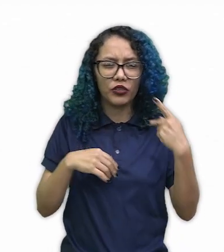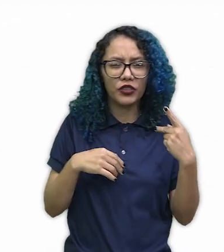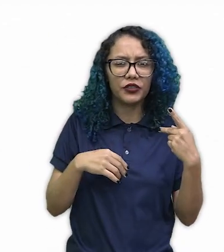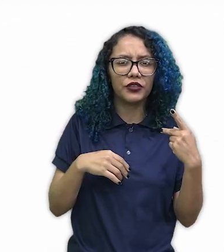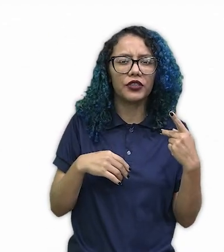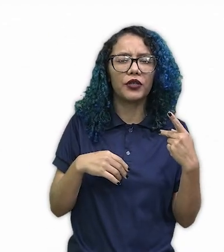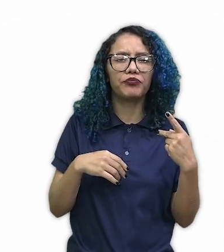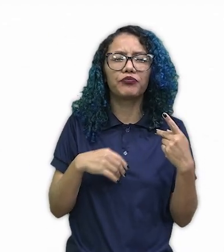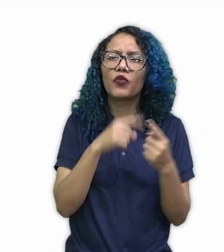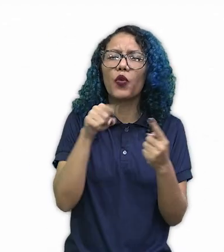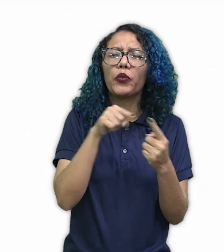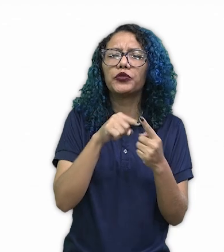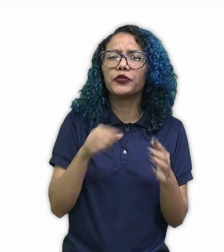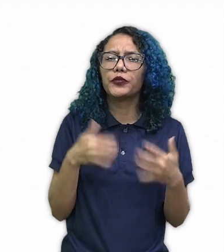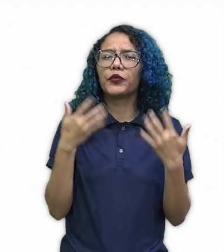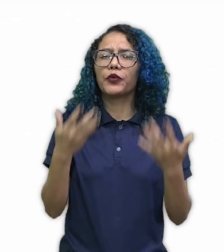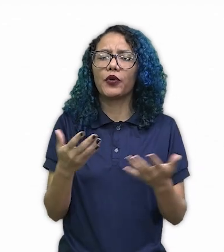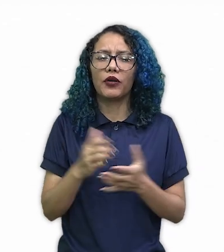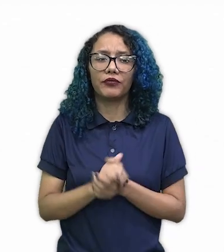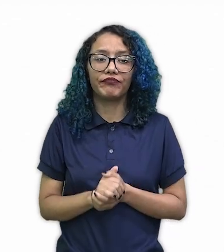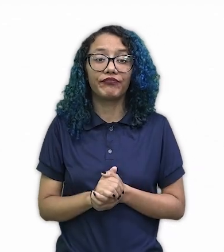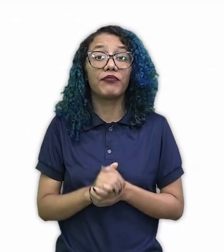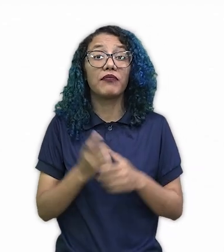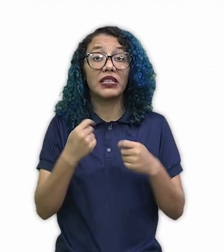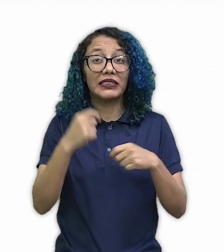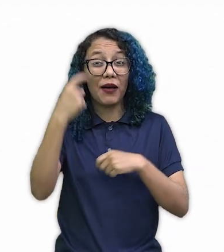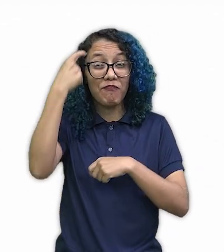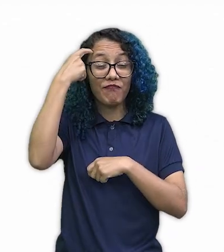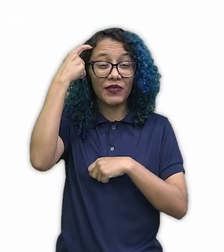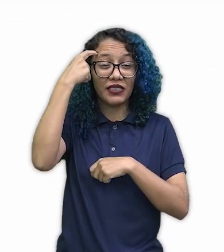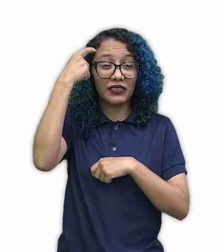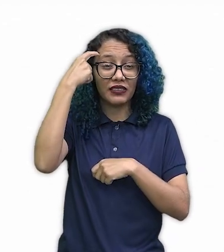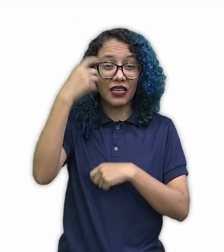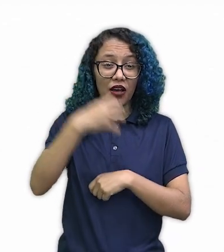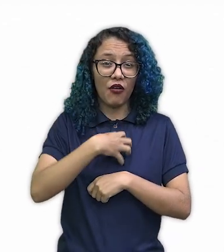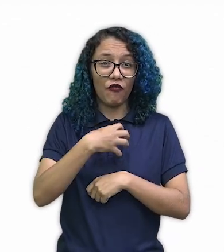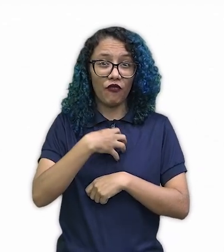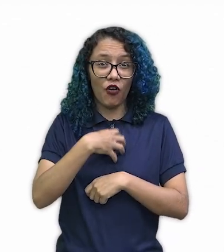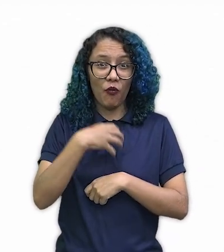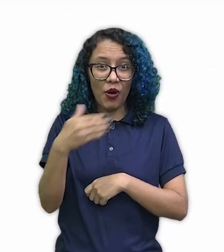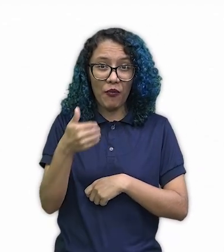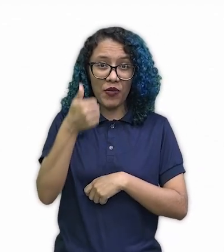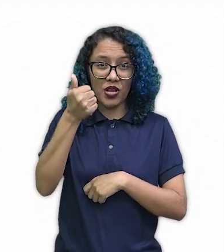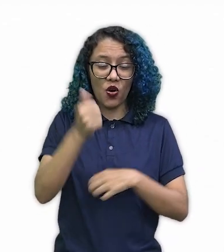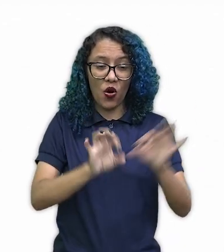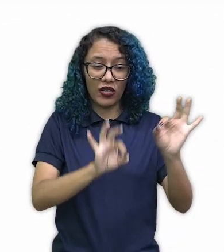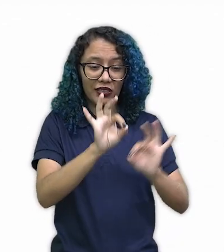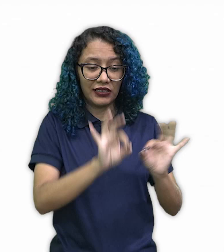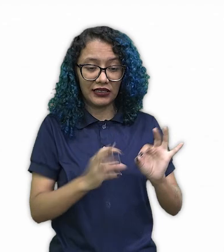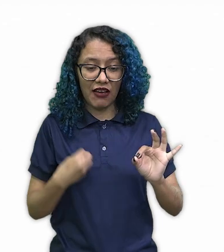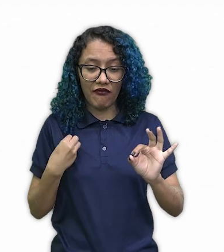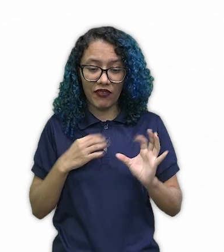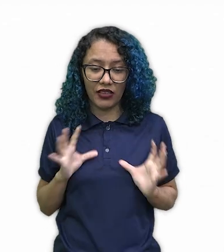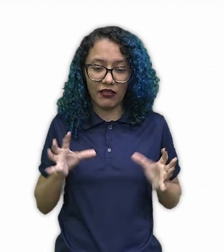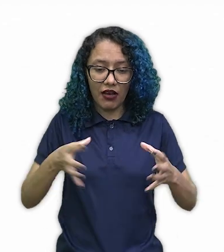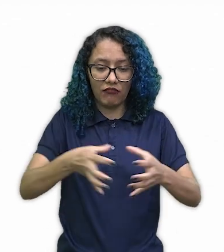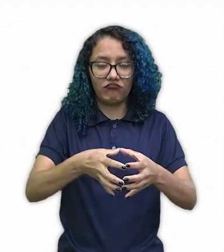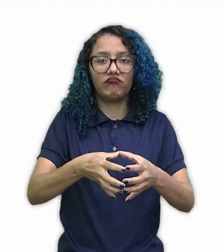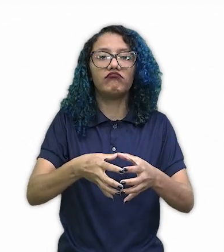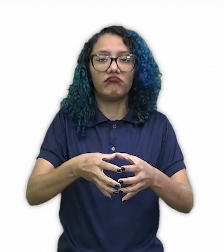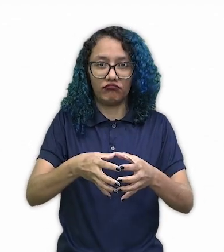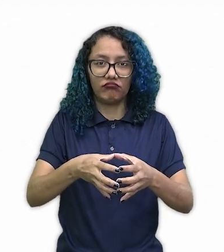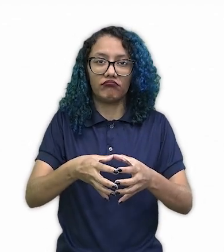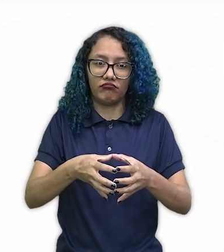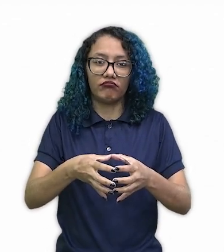né? Pensar qual é a melhor maneira de organizar a nossa vida coletiva. É essa a